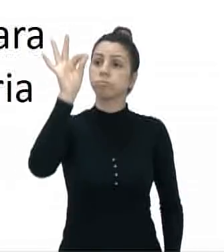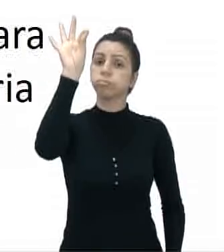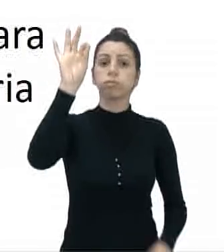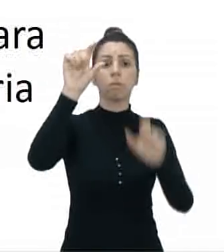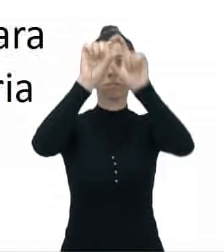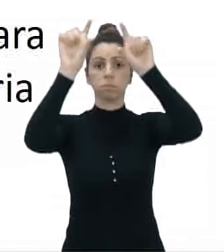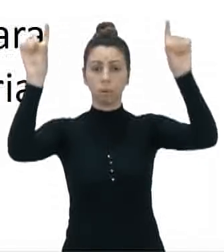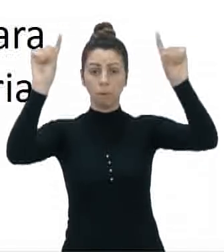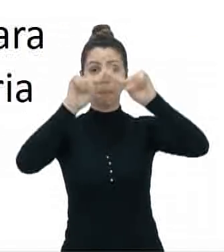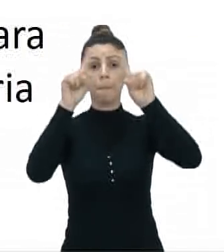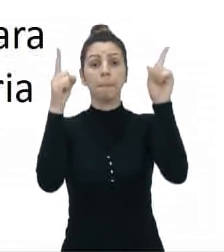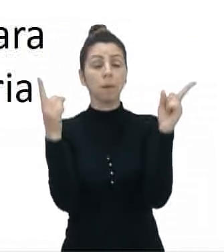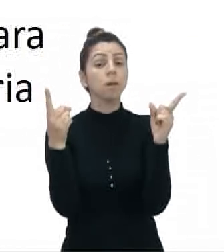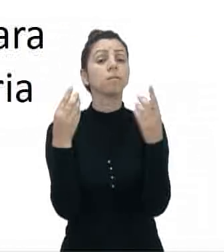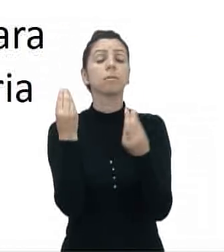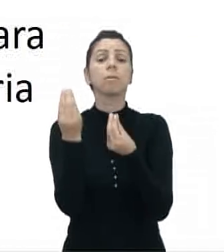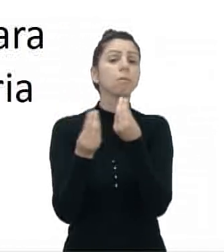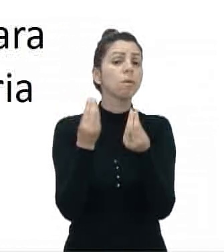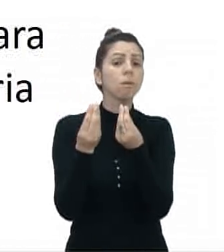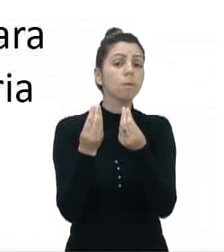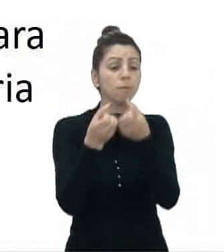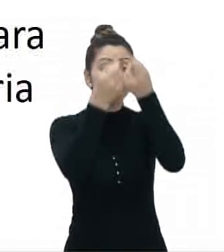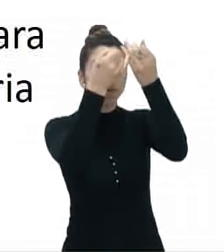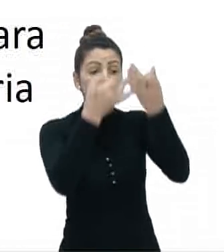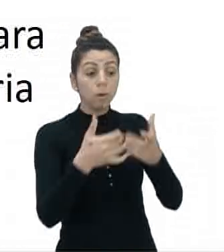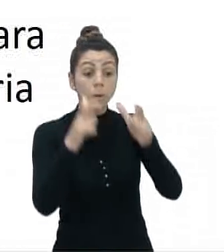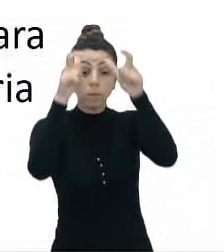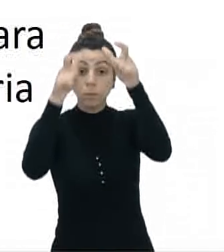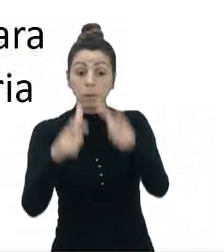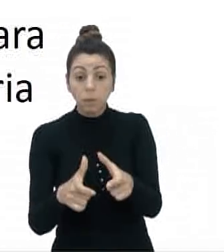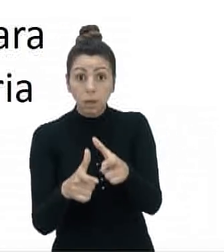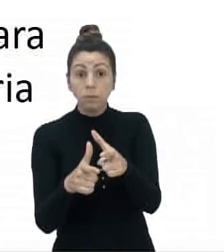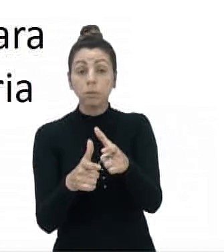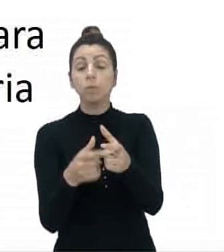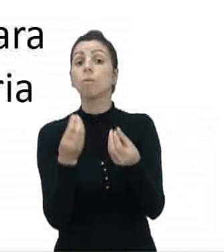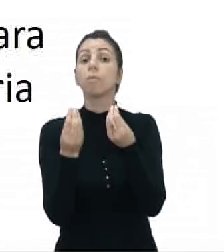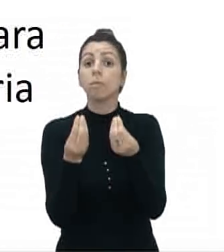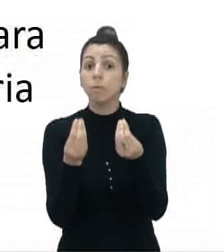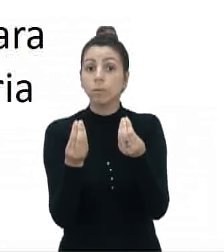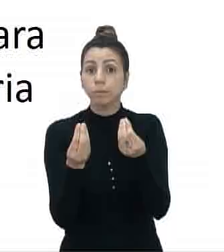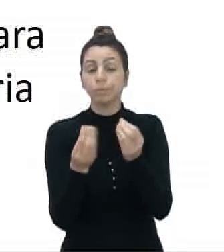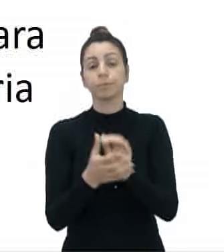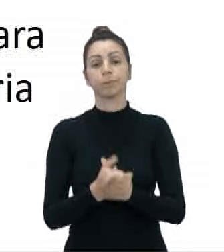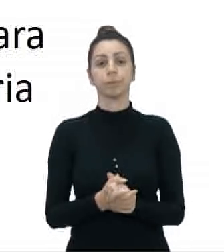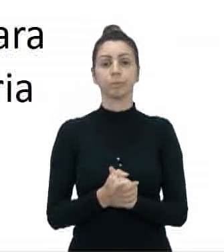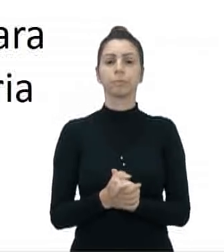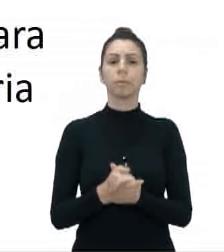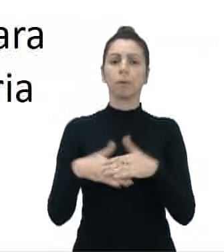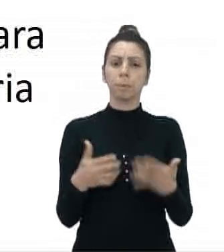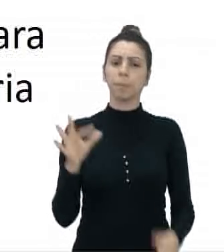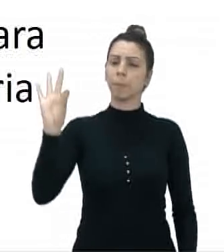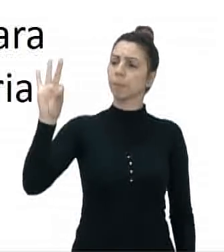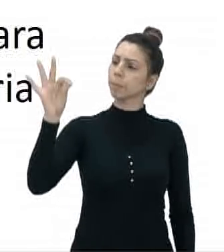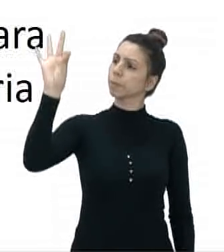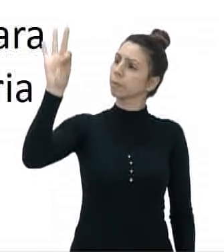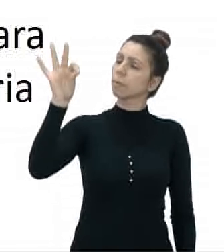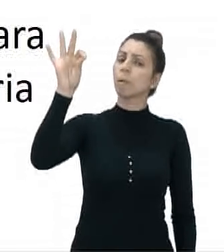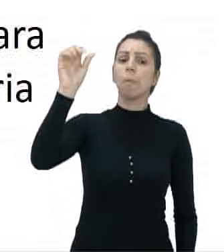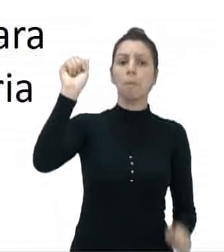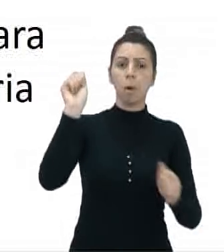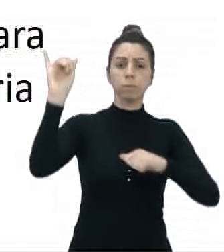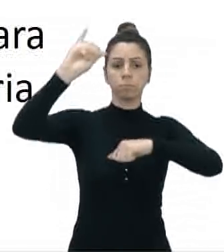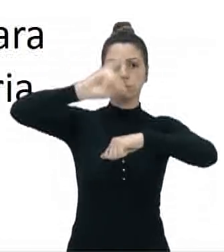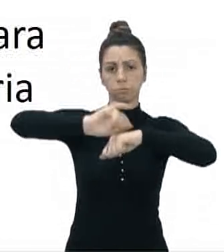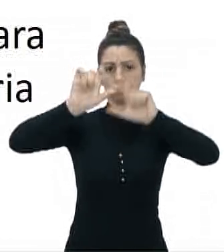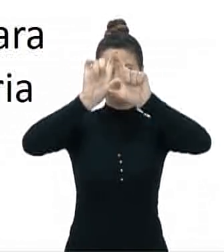teto, mas como dizer em que local do teto ela estava? A mosca poderia ir para o centro